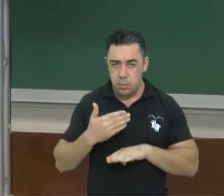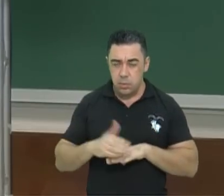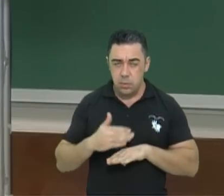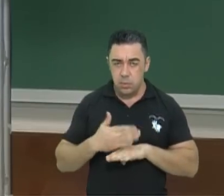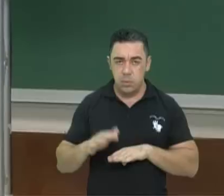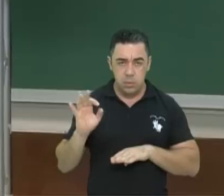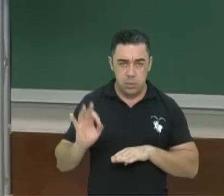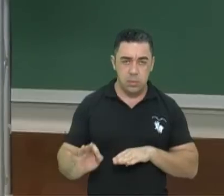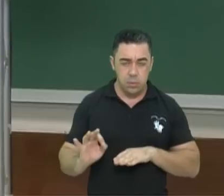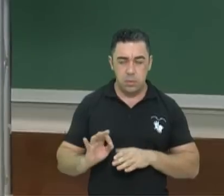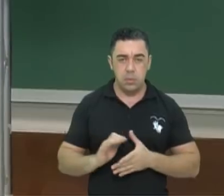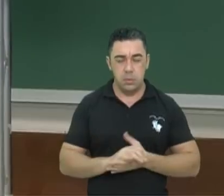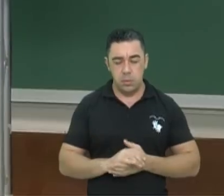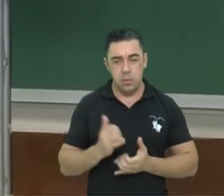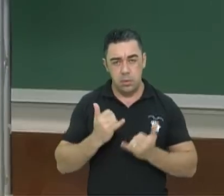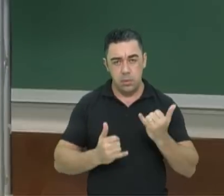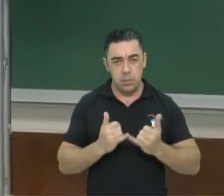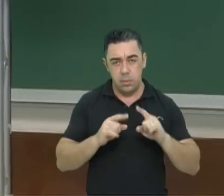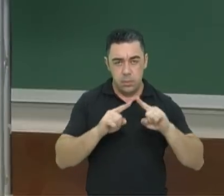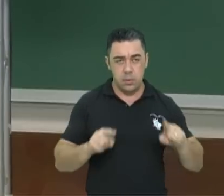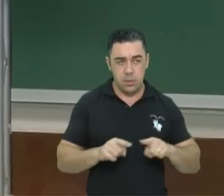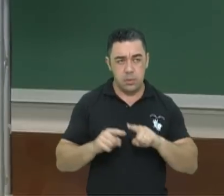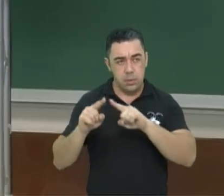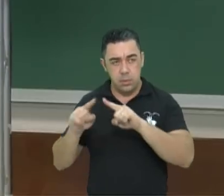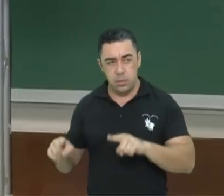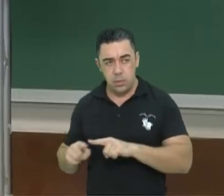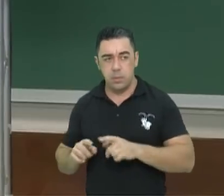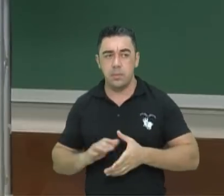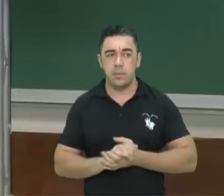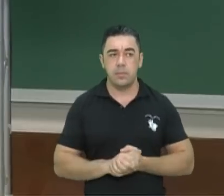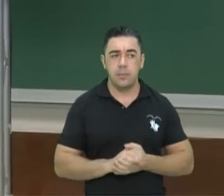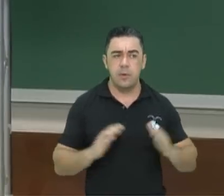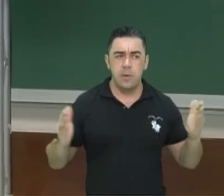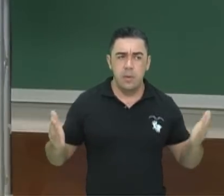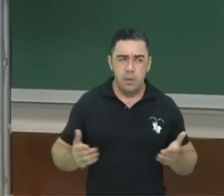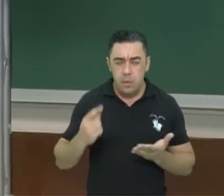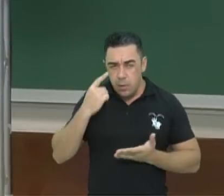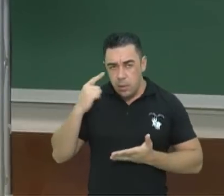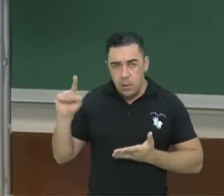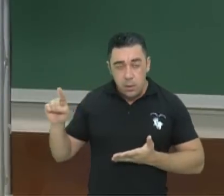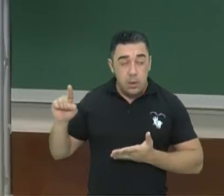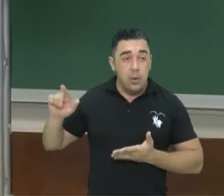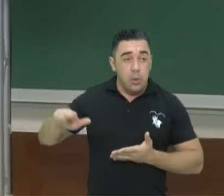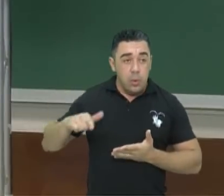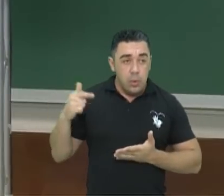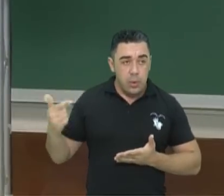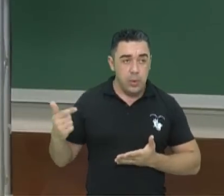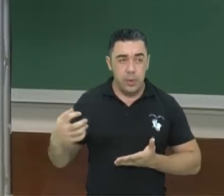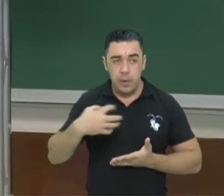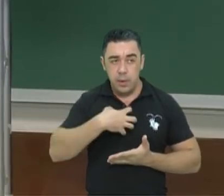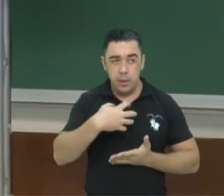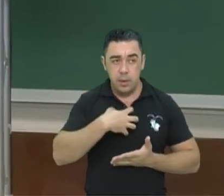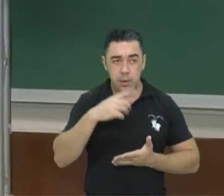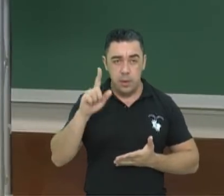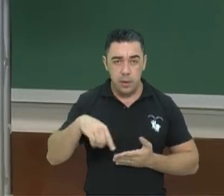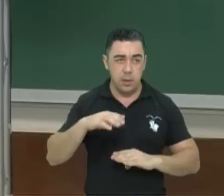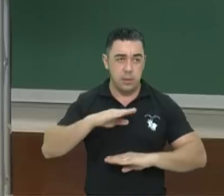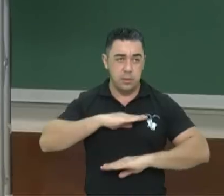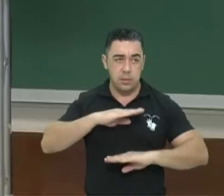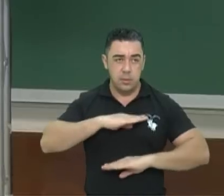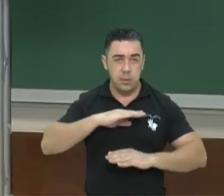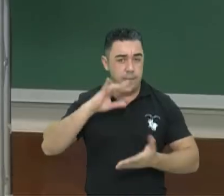praticar essa parte de semelhança de triângulos. Agora nós vamos observar uma